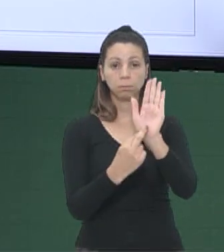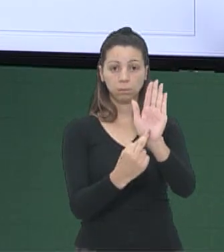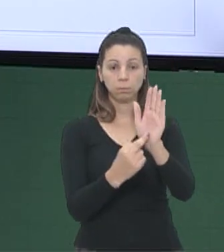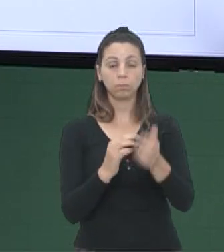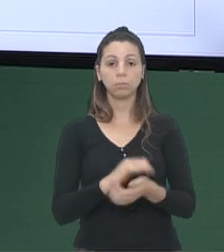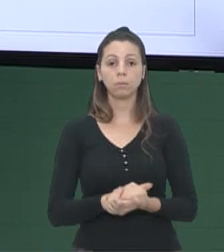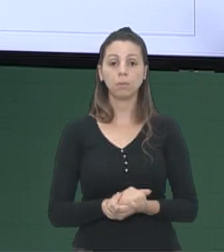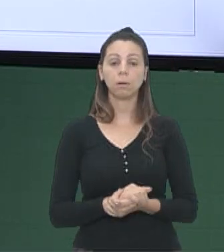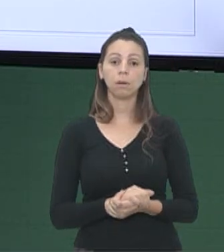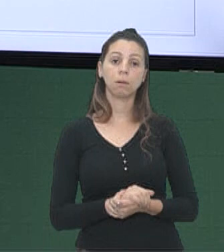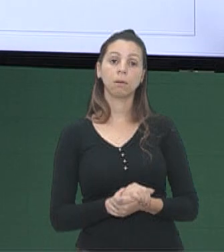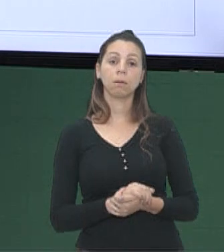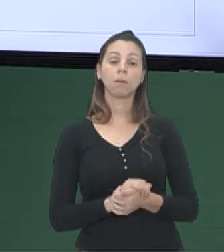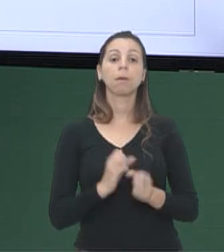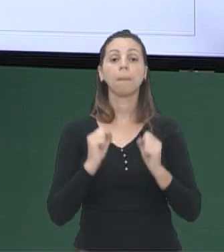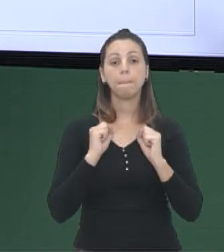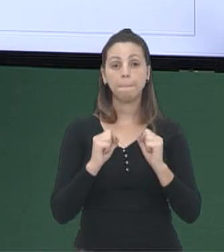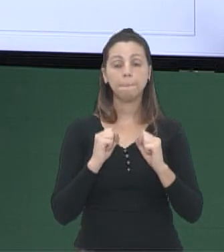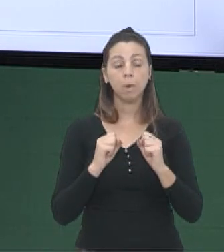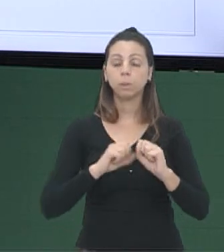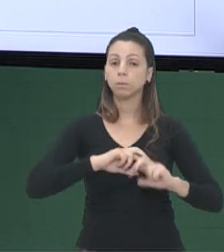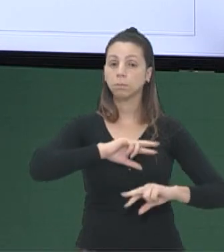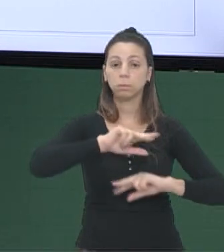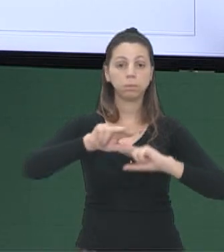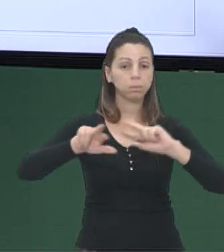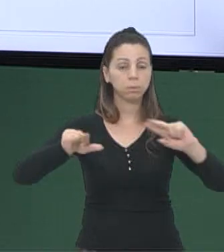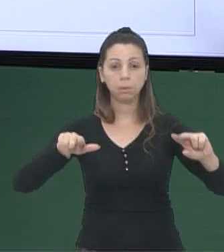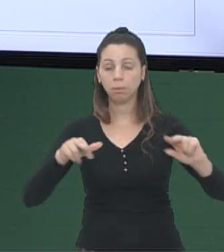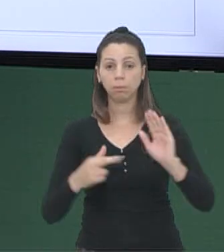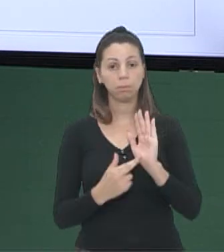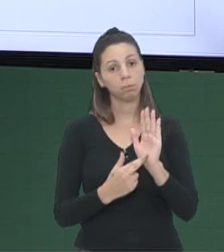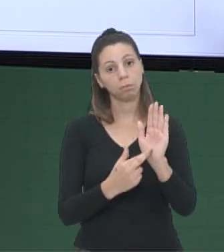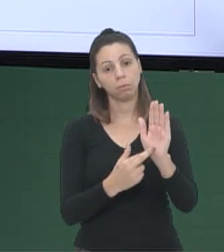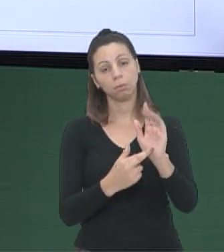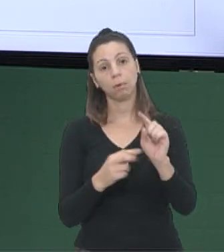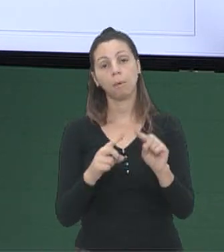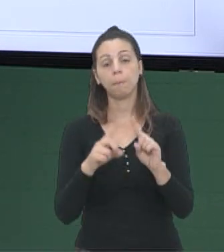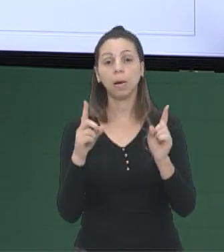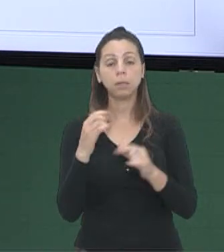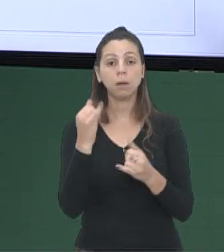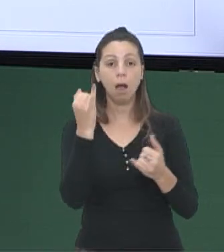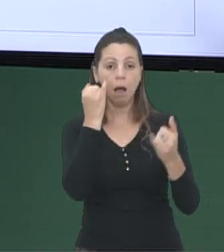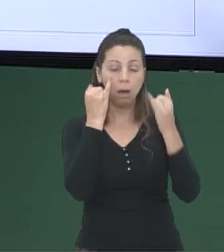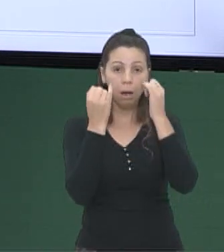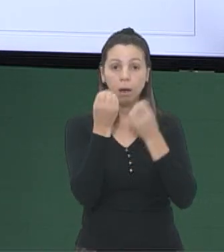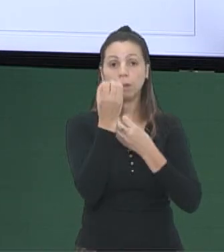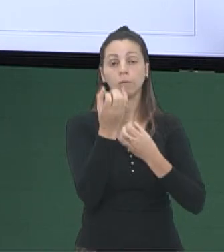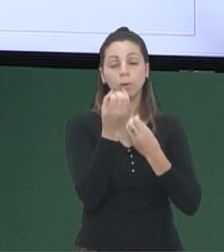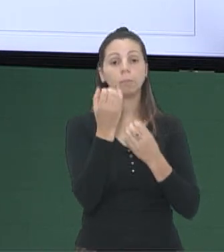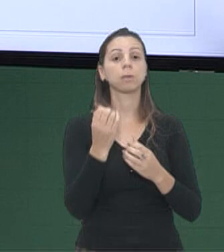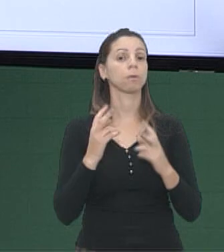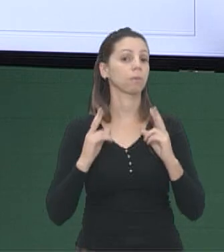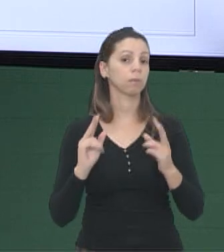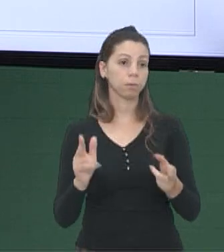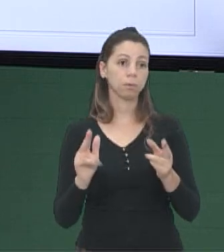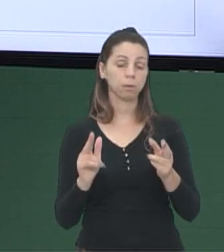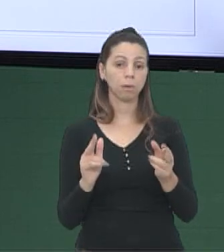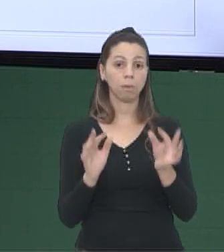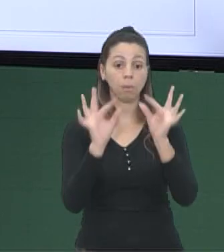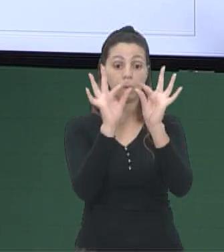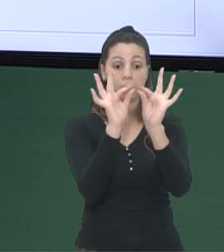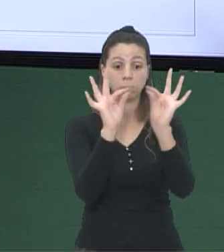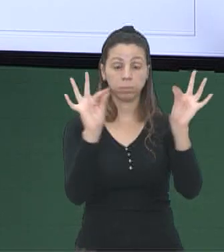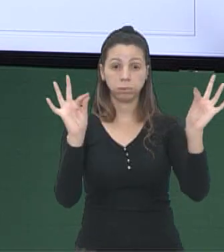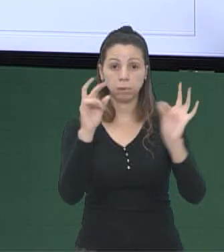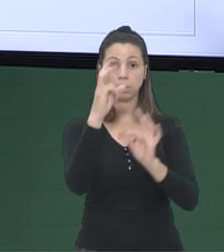representada, porque ela possui várias formas de ser representada, mas as informações são sempre as mesmas. Esta é a forma